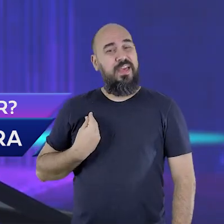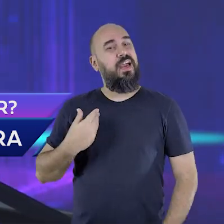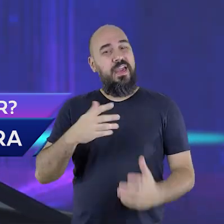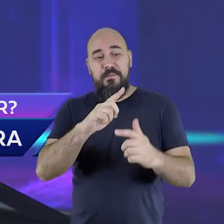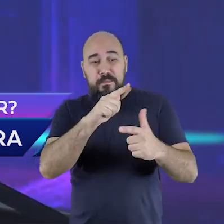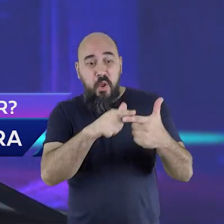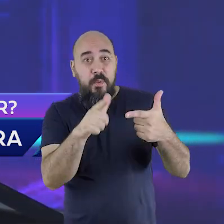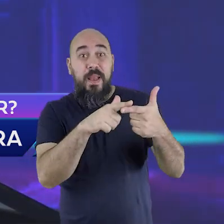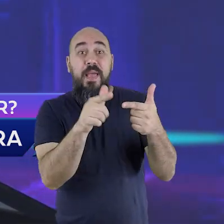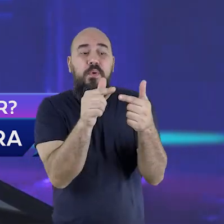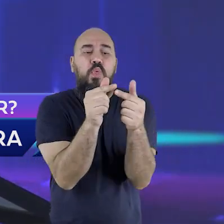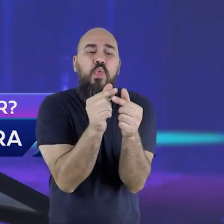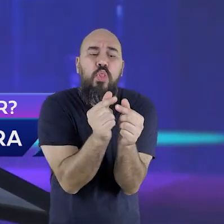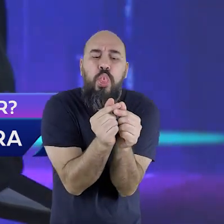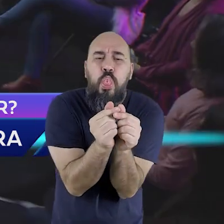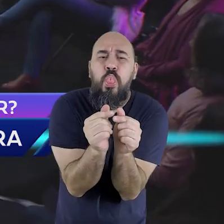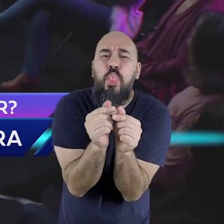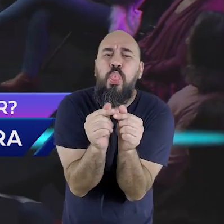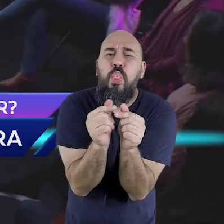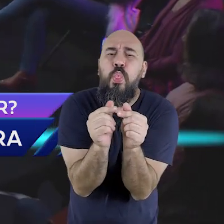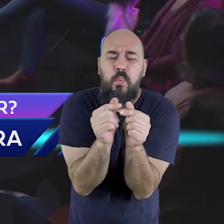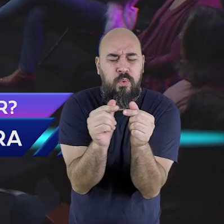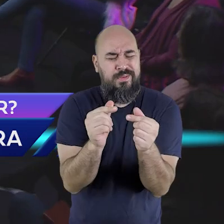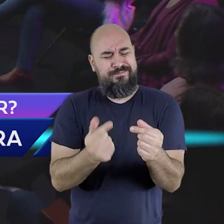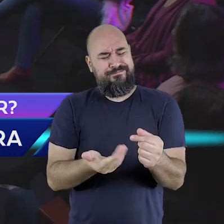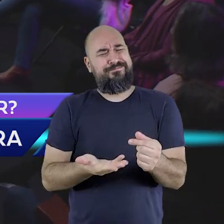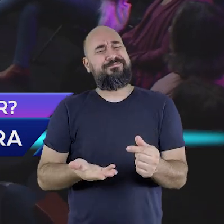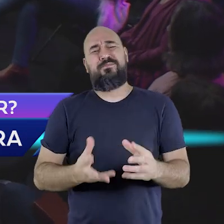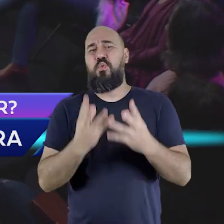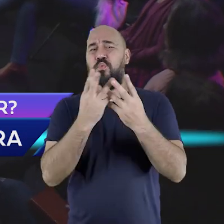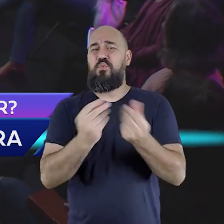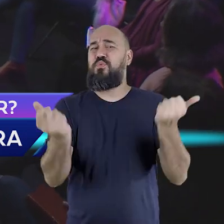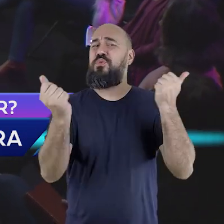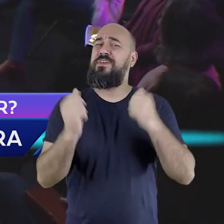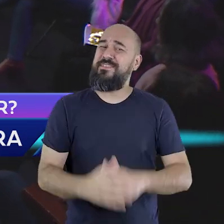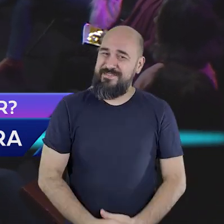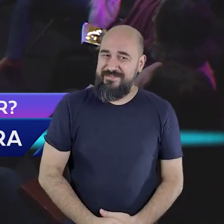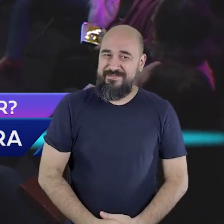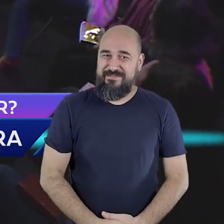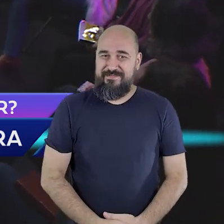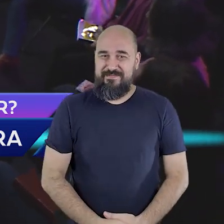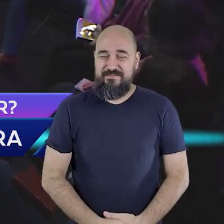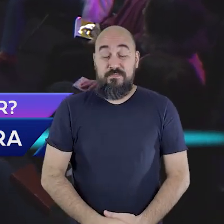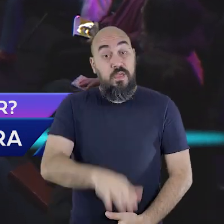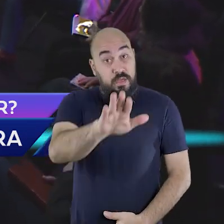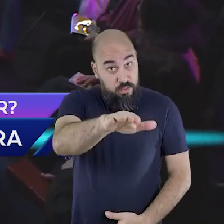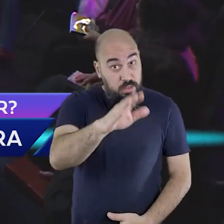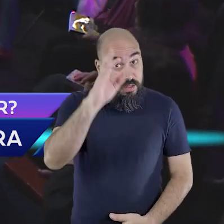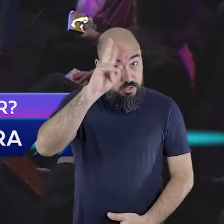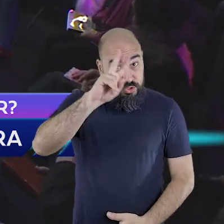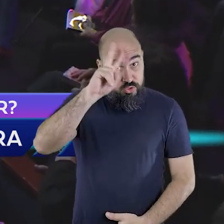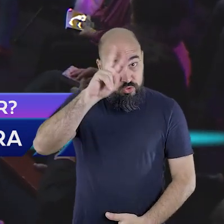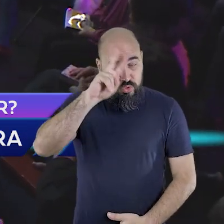você precise temer. Uma família foi convidada para passar um final de semana